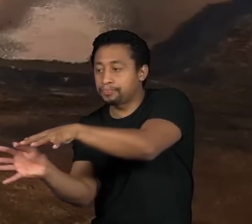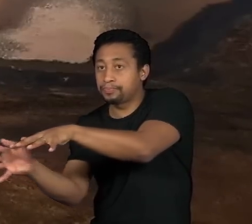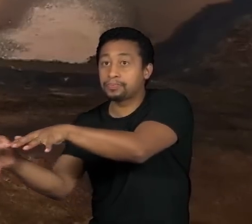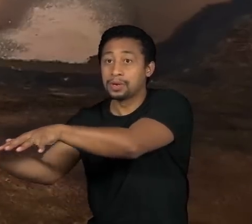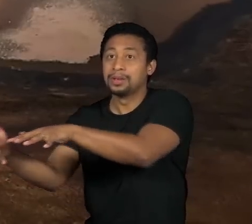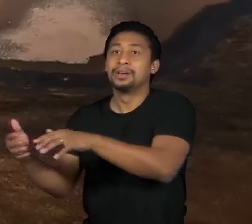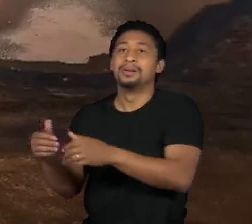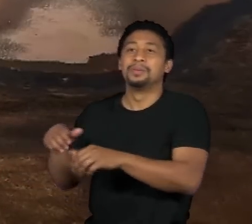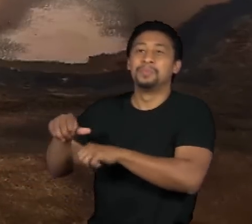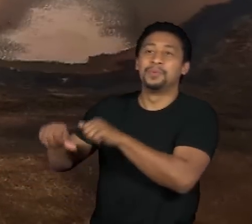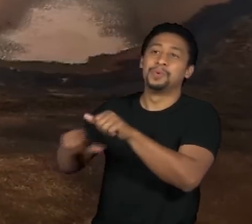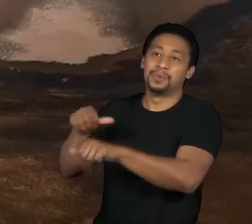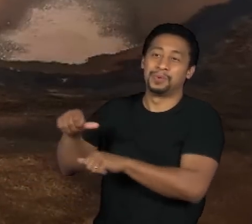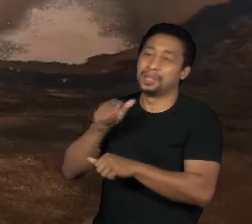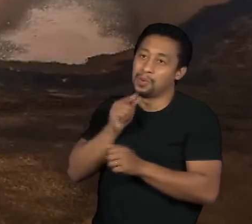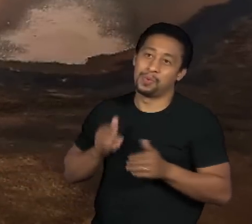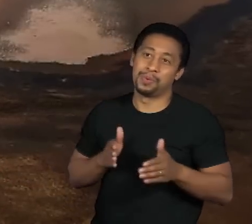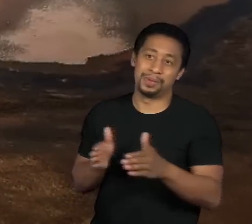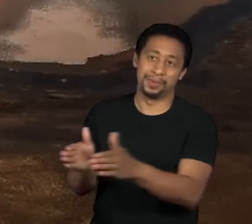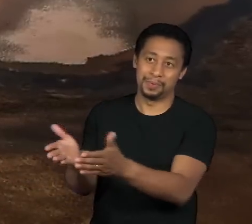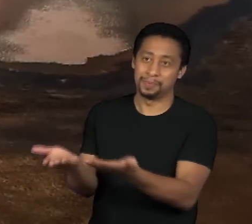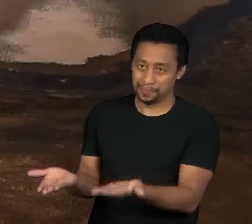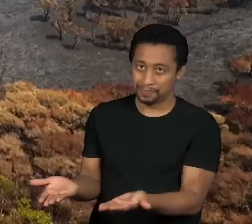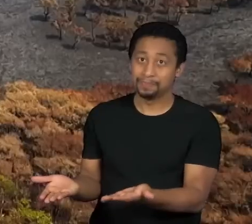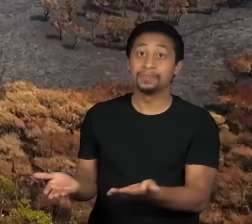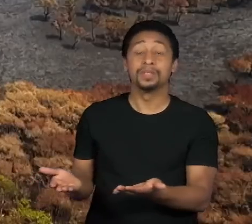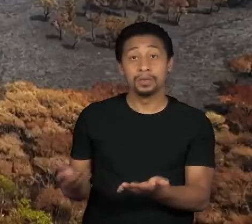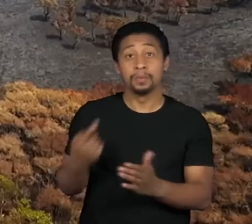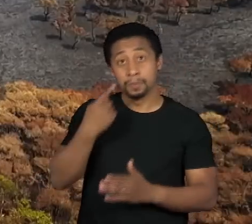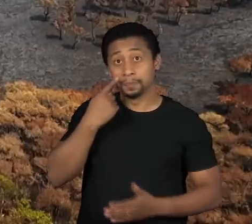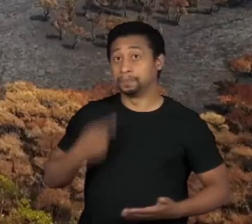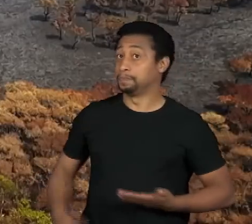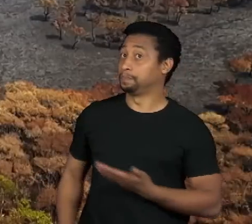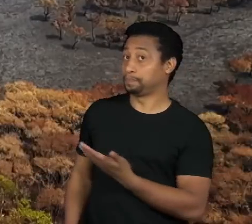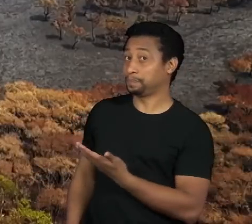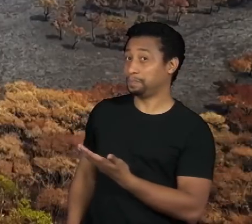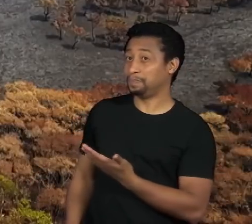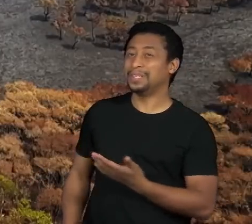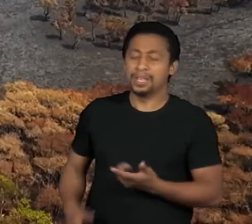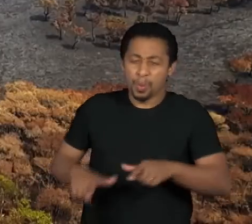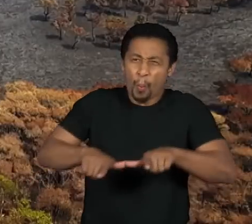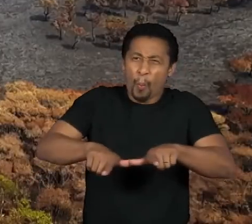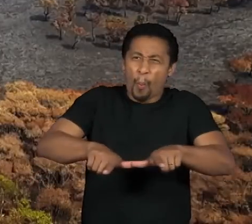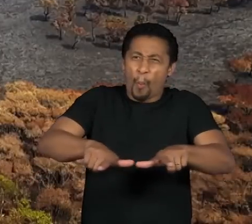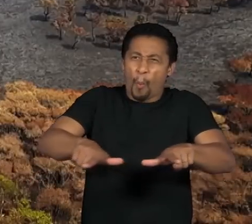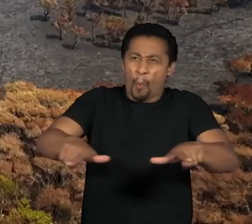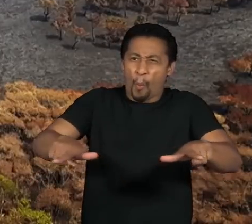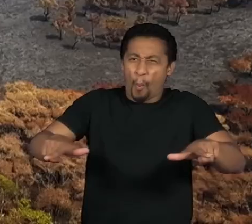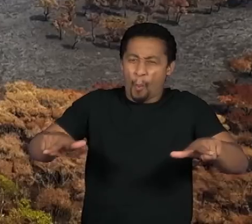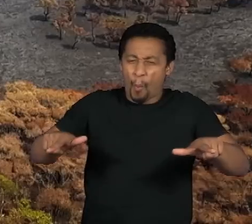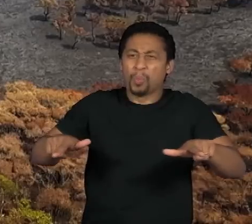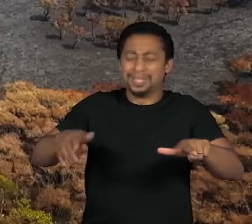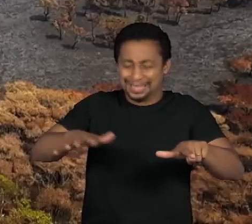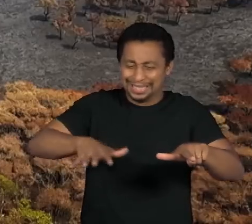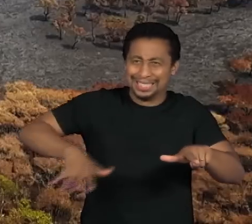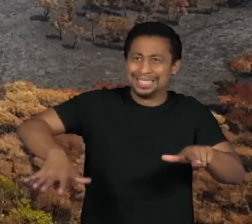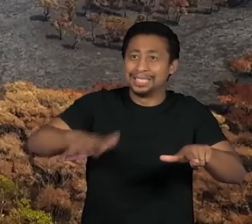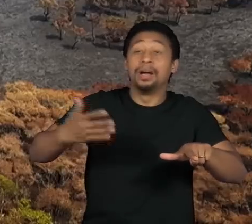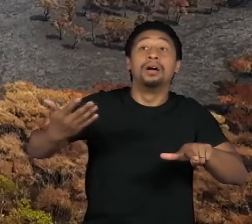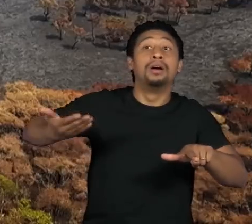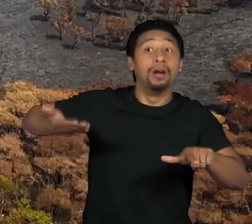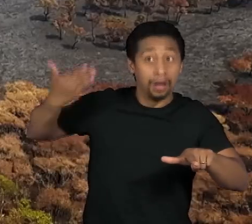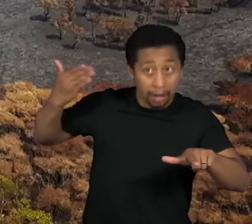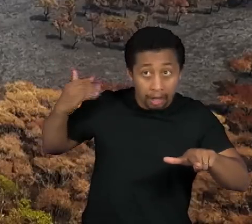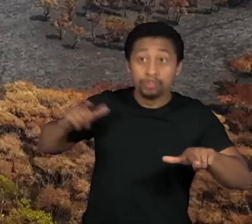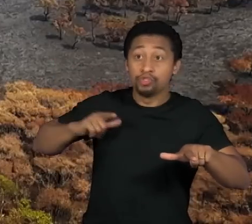avulsão. E o resto do megaleque, as áreas que são os lobos abandonados, que um dia já foi